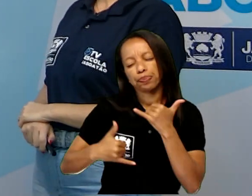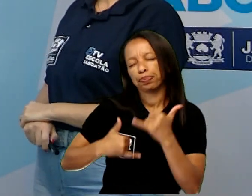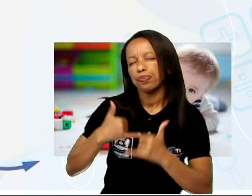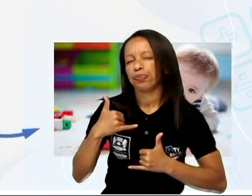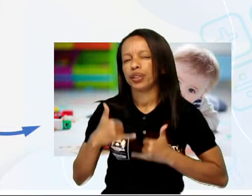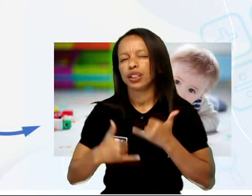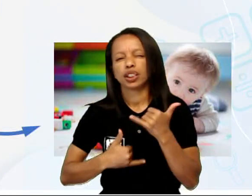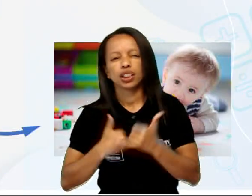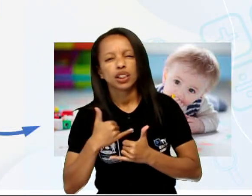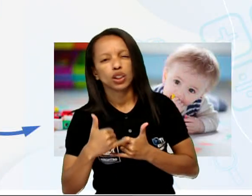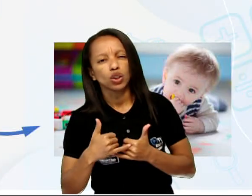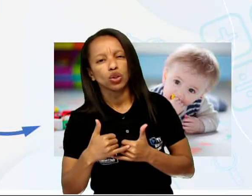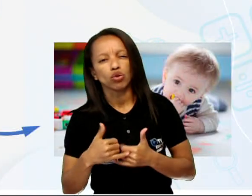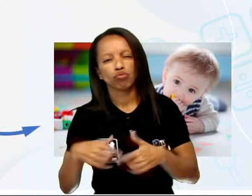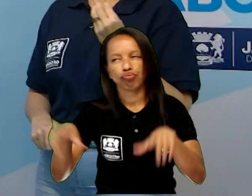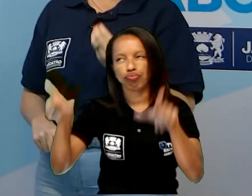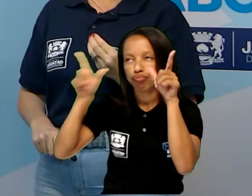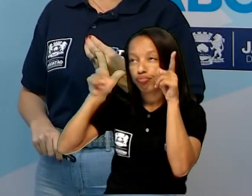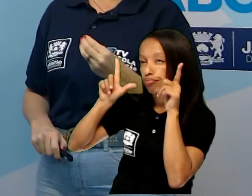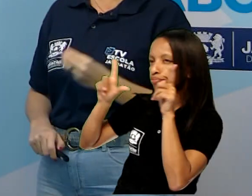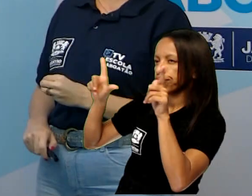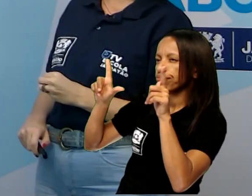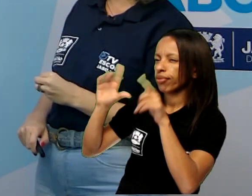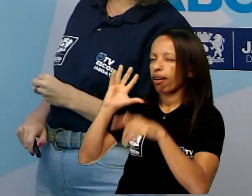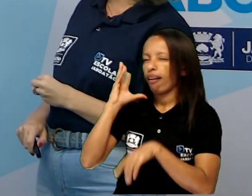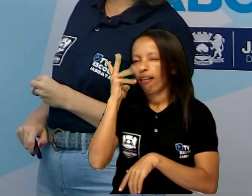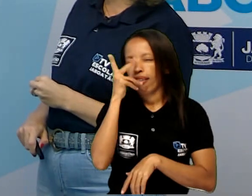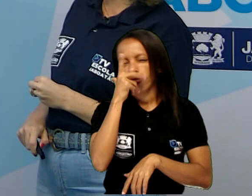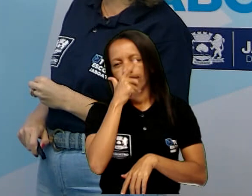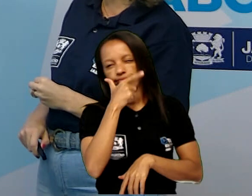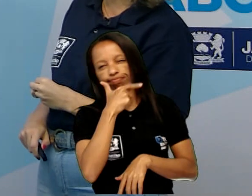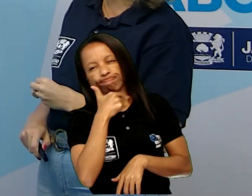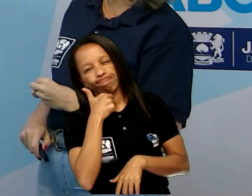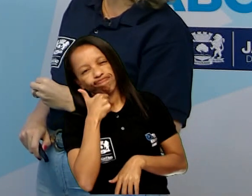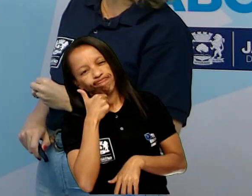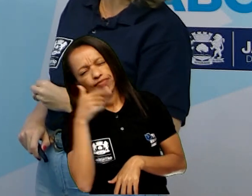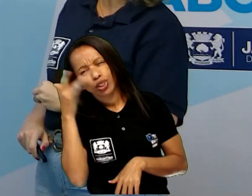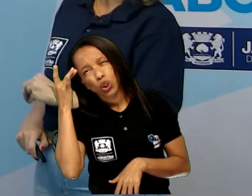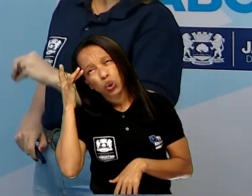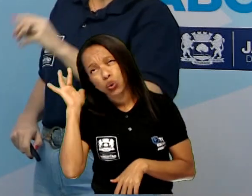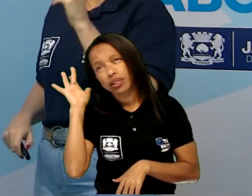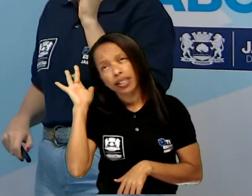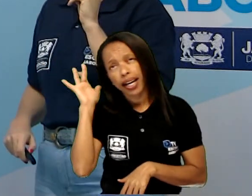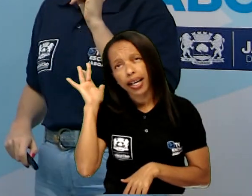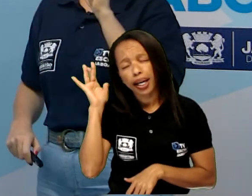brinquedinhos. Olha os brinquedos tão lindos, tão inocentes, não é?